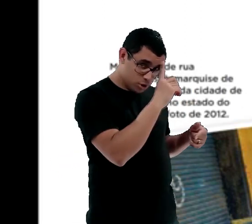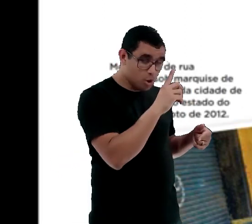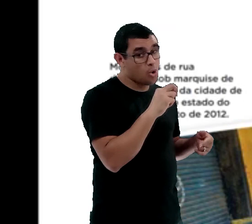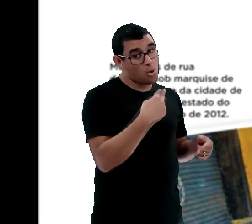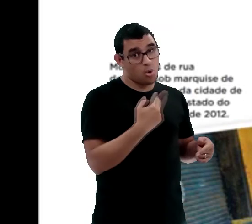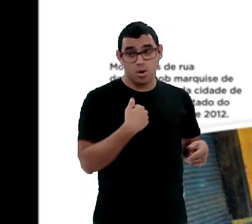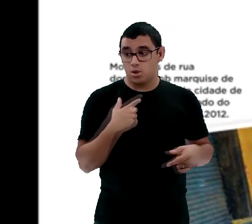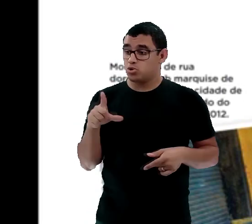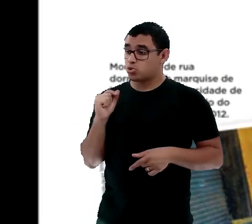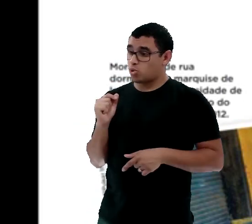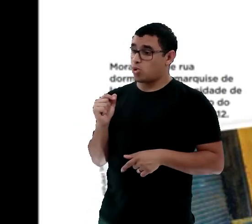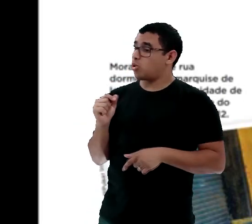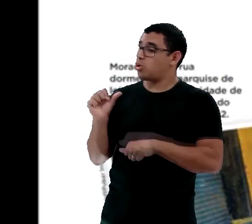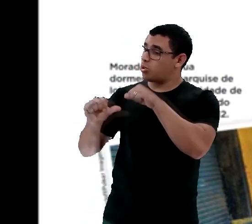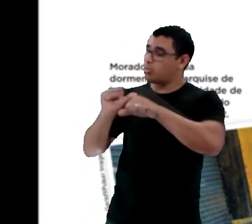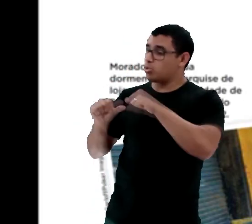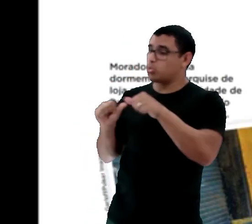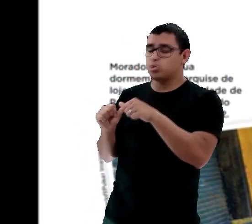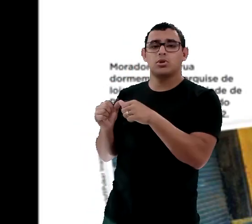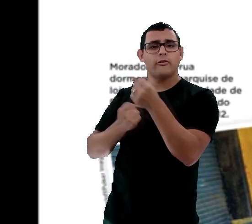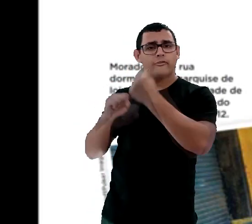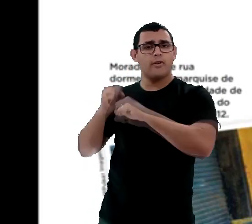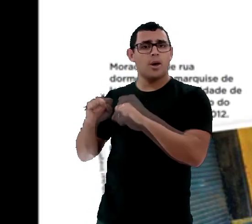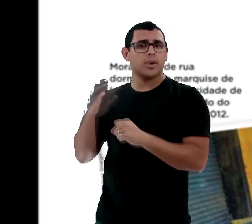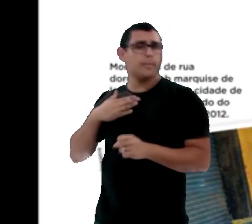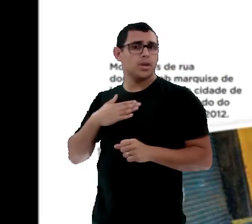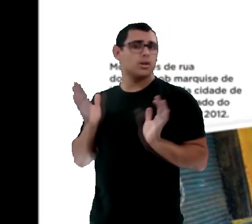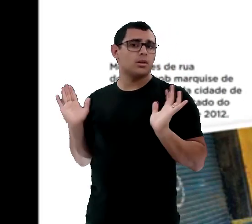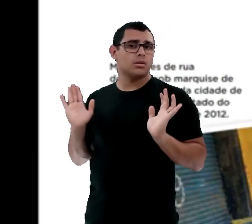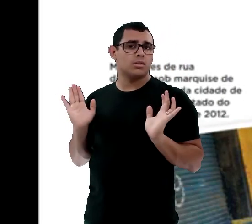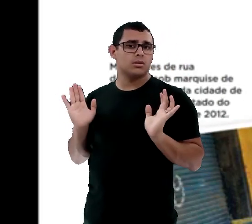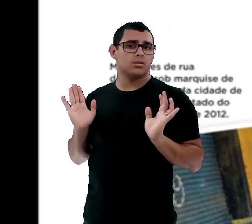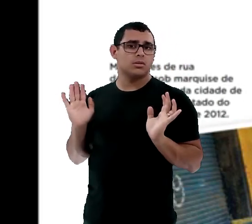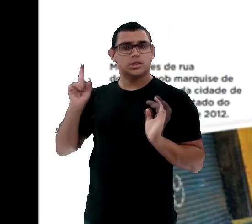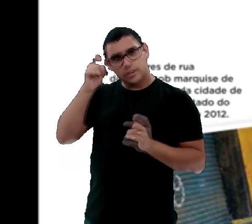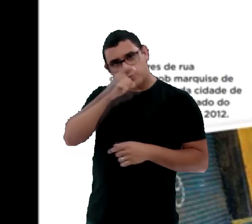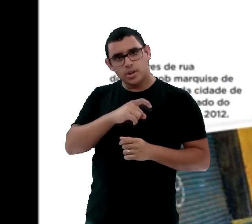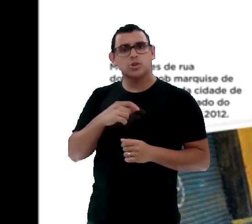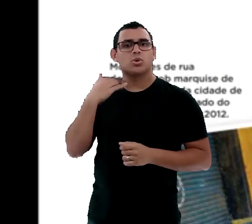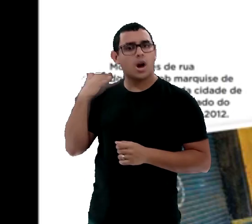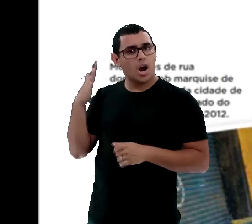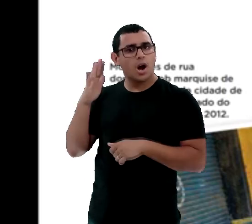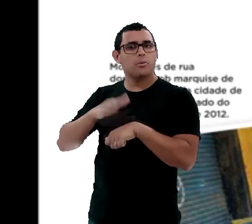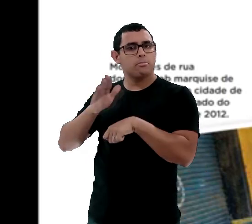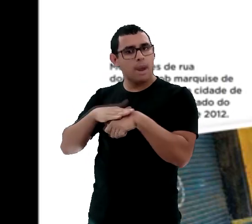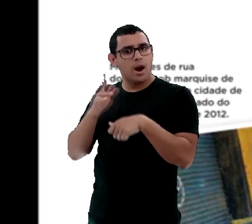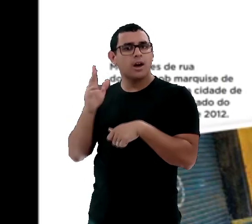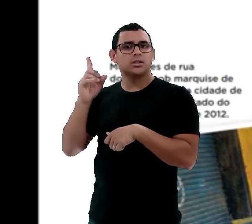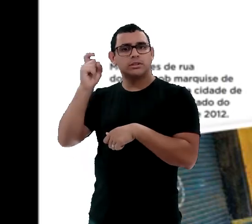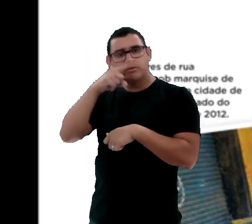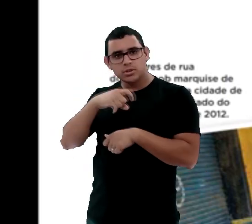até fazer sentido. Mas se a gente for pensar hoje, a pessoa não quer